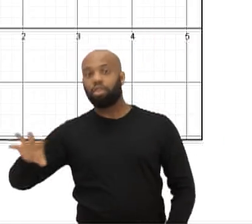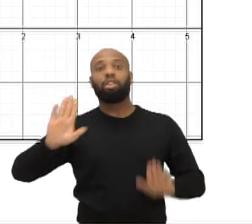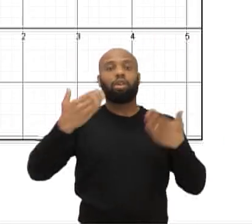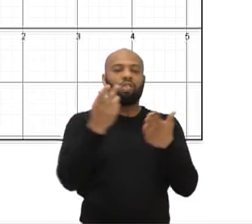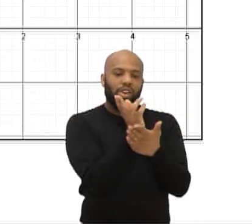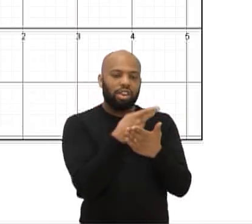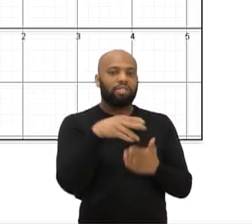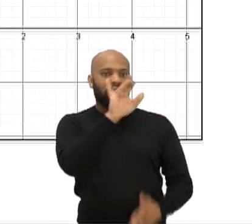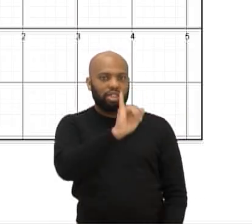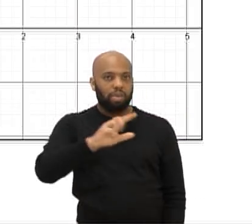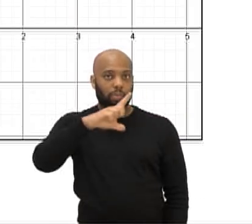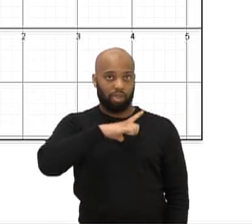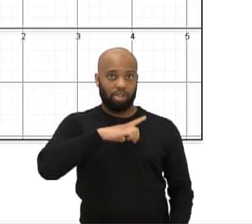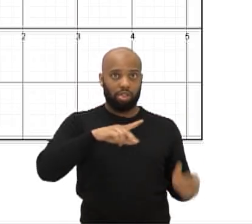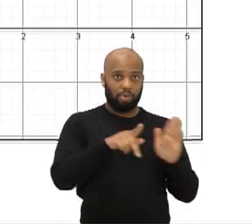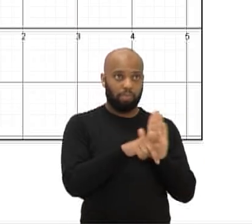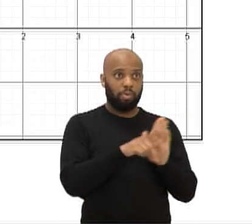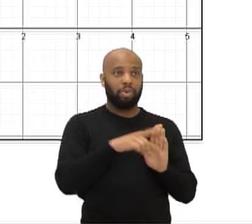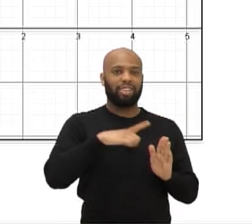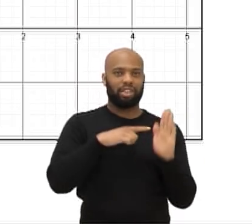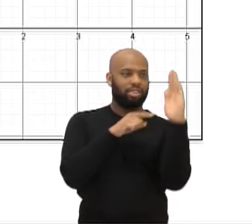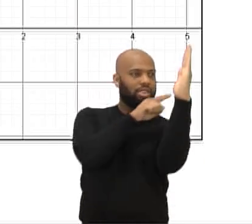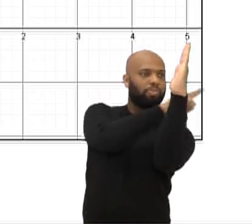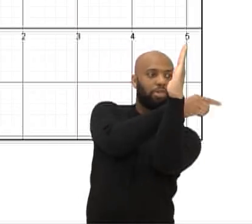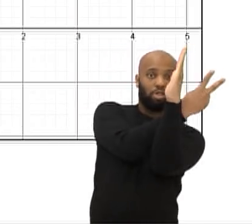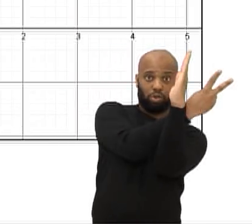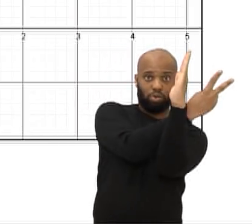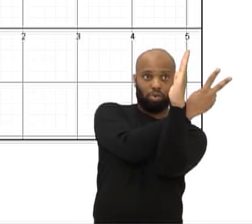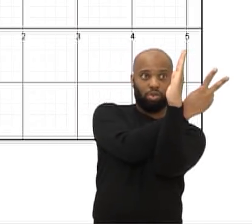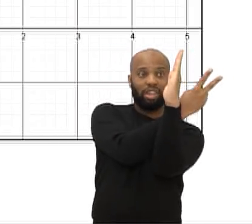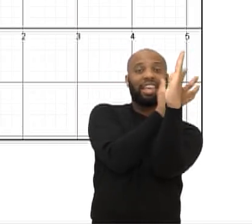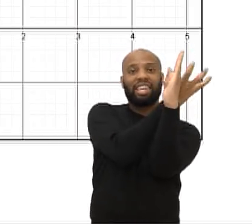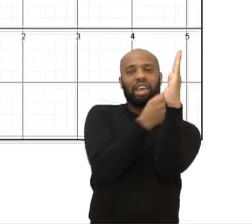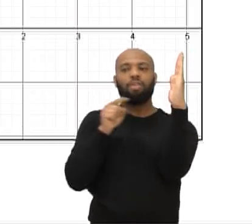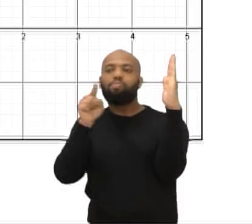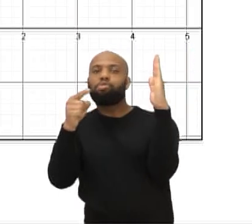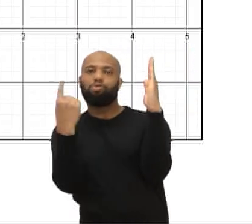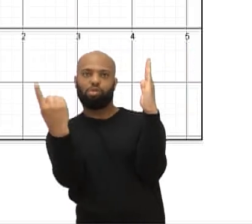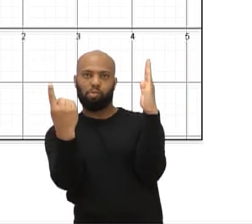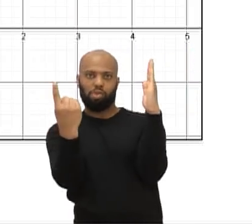a imagem disponível no quadrante 2 para o quadrante 1,